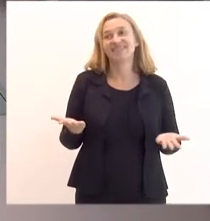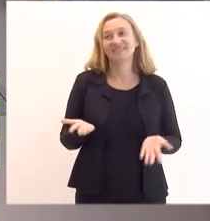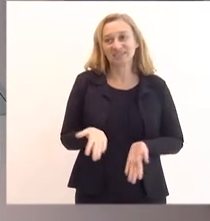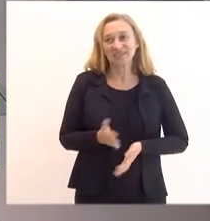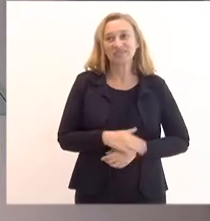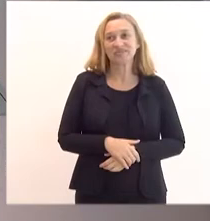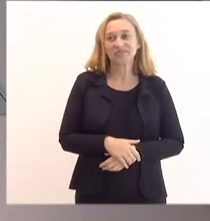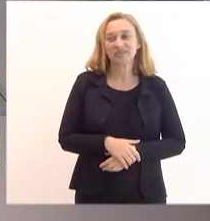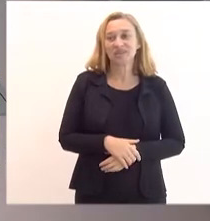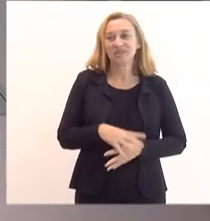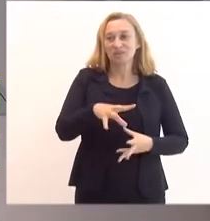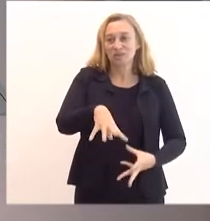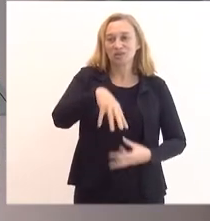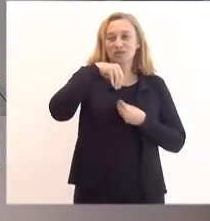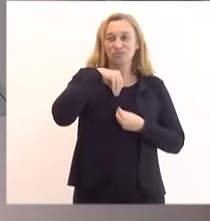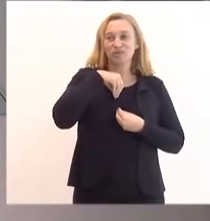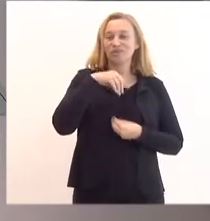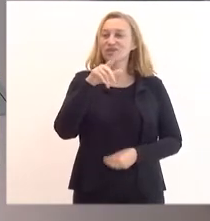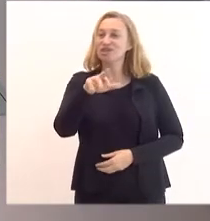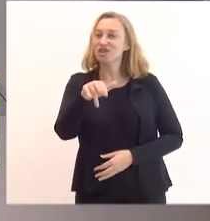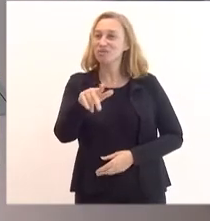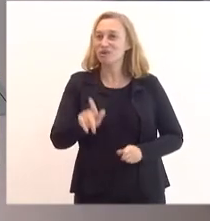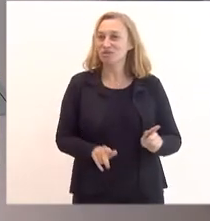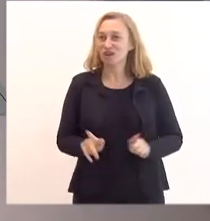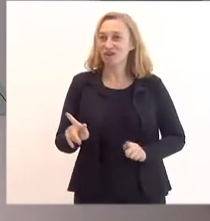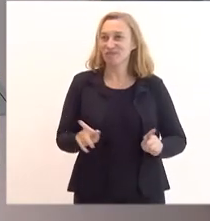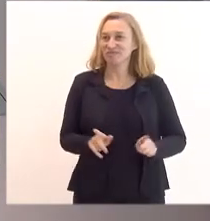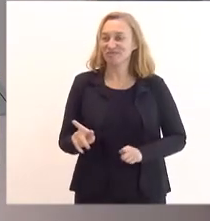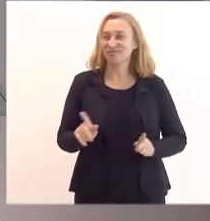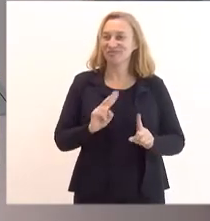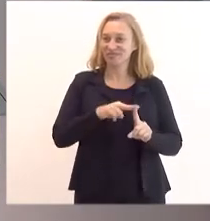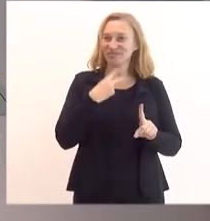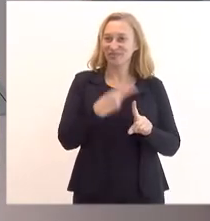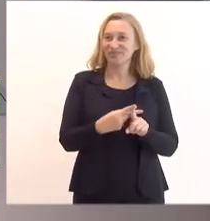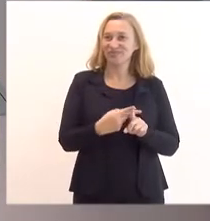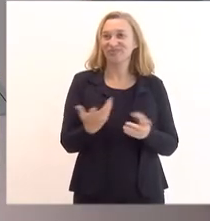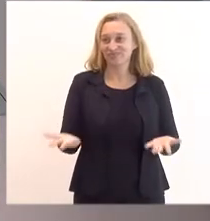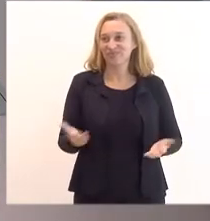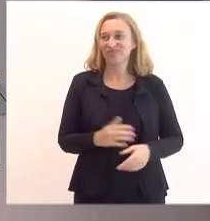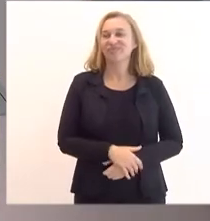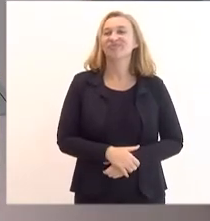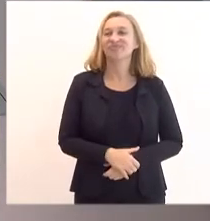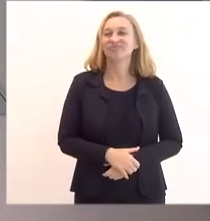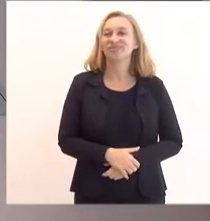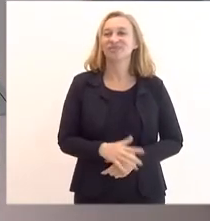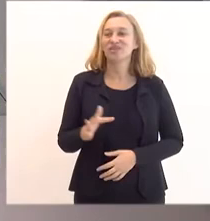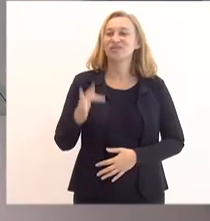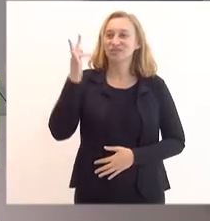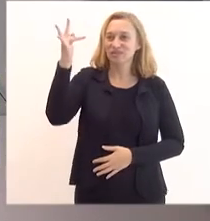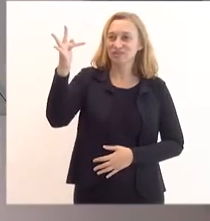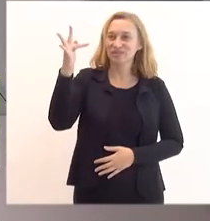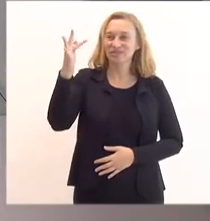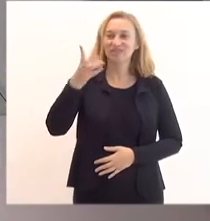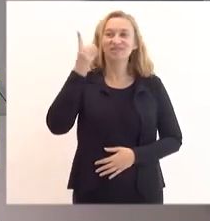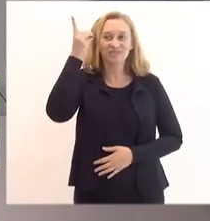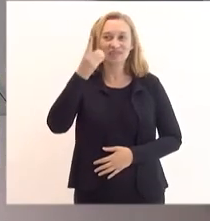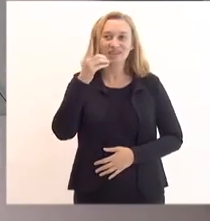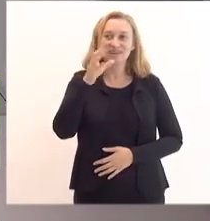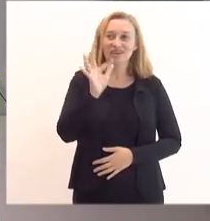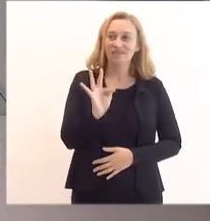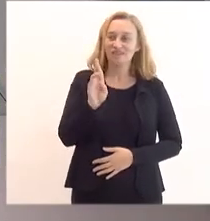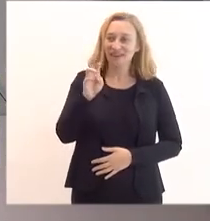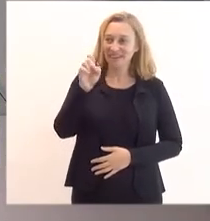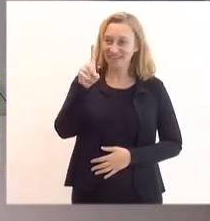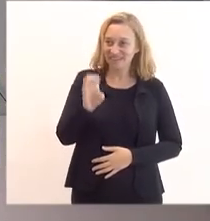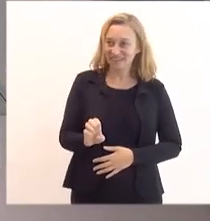meu espírito de irmão gêmeo. É um presságio. É o duplo. É o deputado Fred. Já é o futuro deputado Fred Pacheco votando. 4-3.